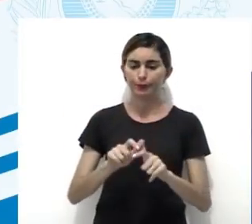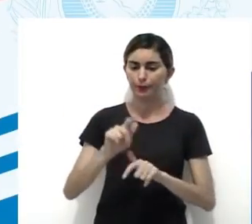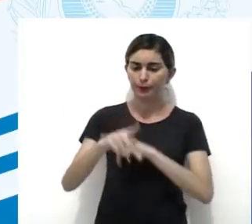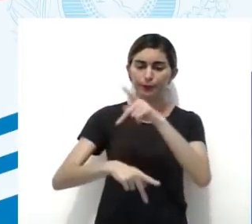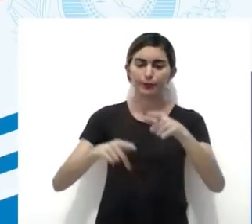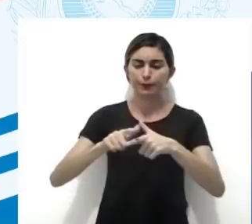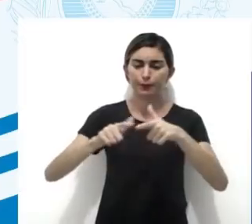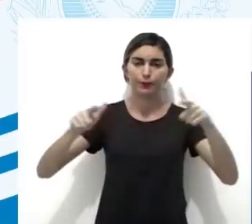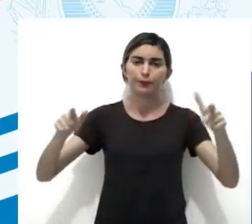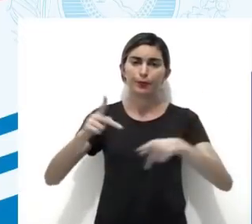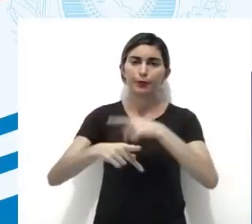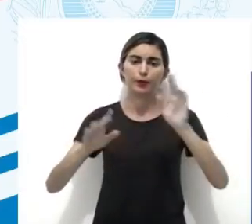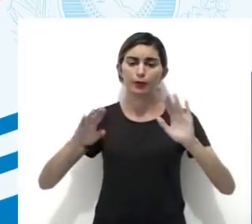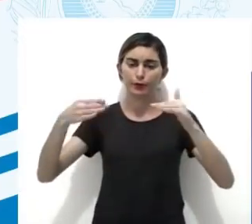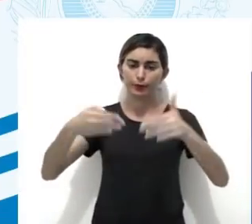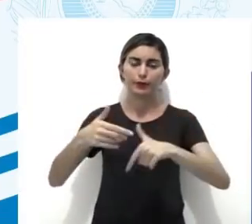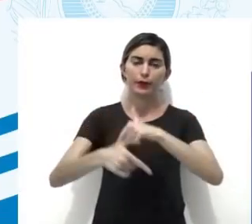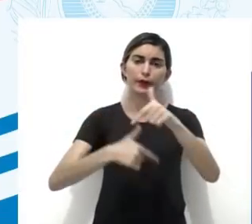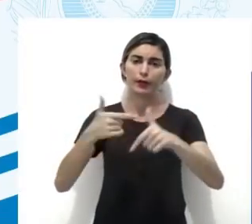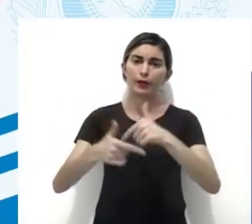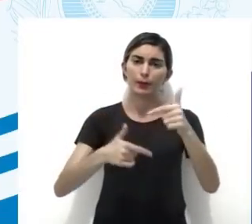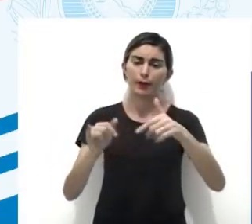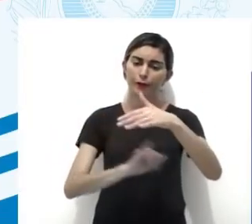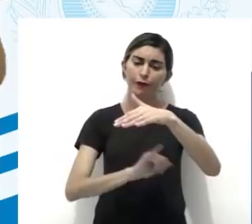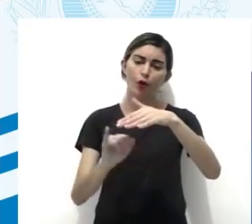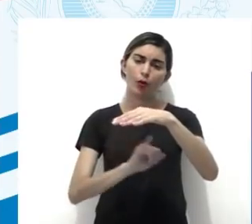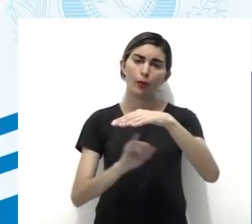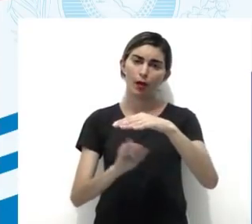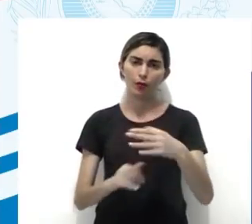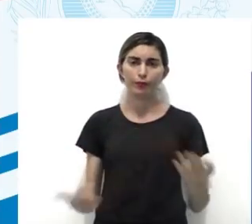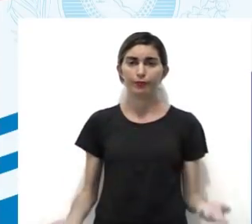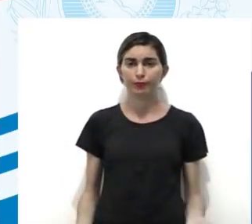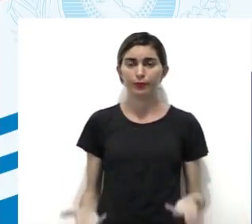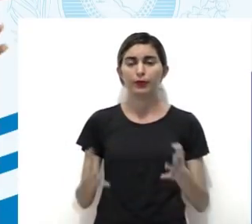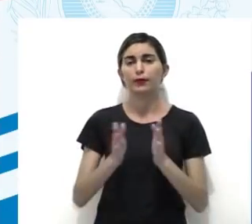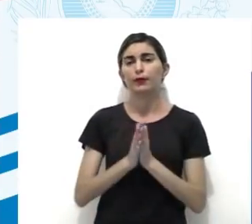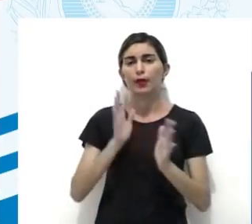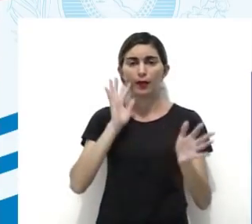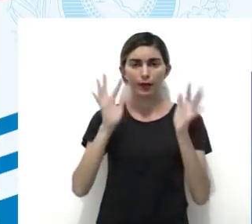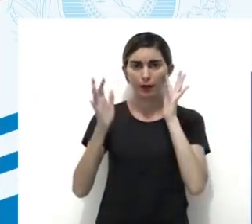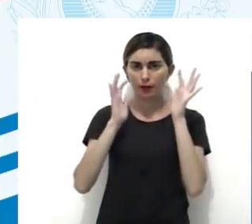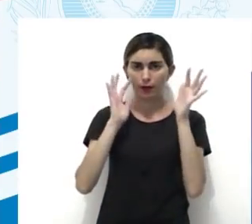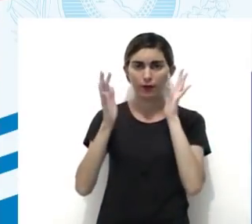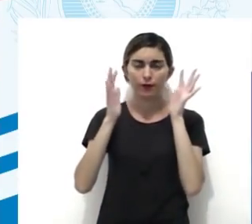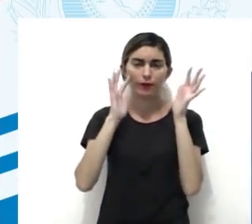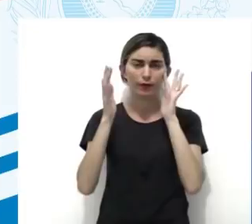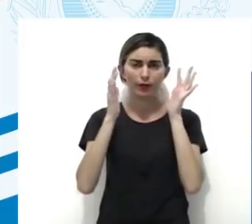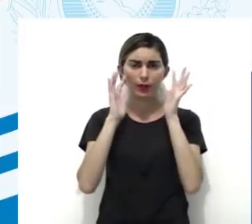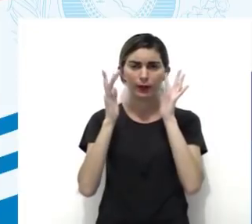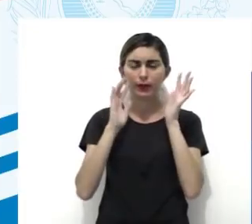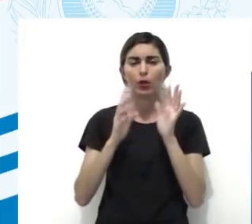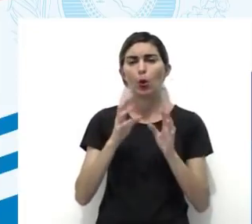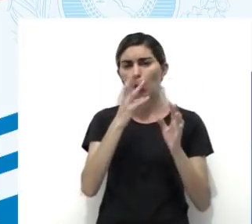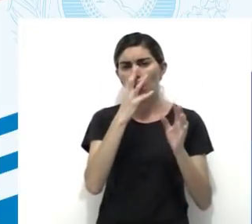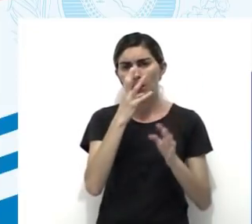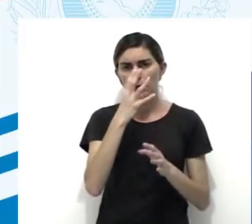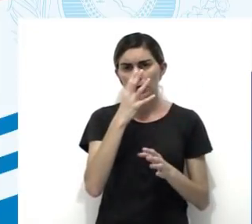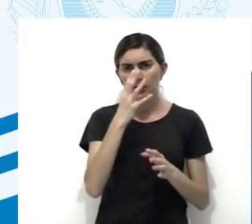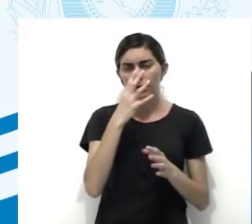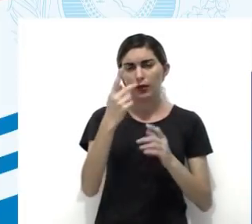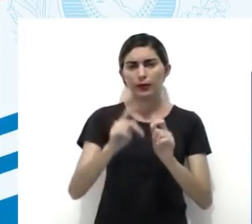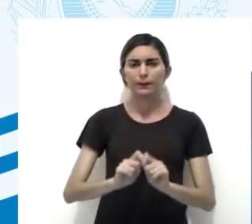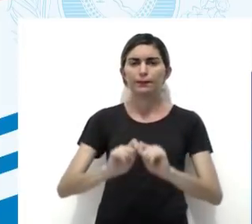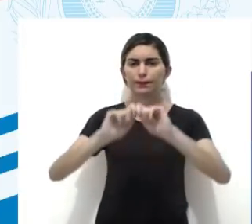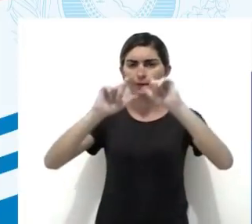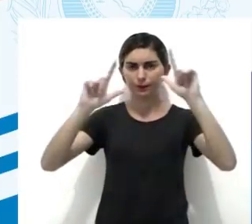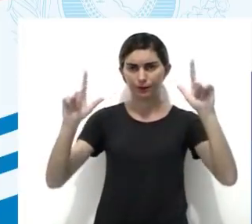que direciona o trabalho para a atividade informal. Então, vamos refletir, não é? Observando aí na